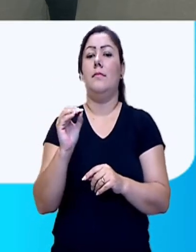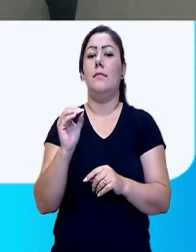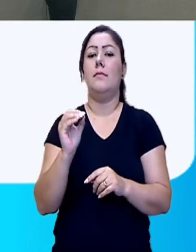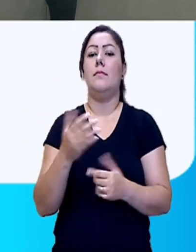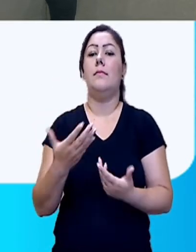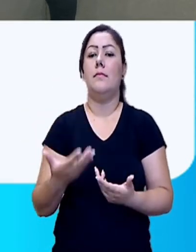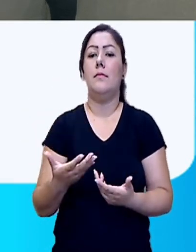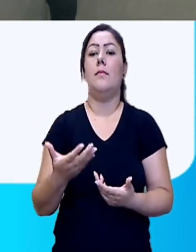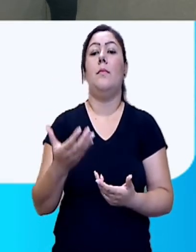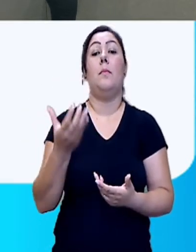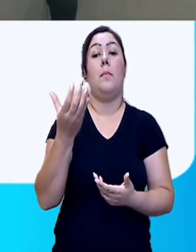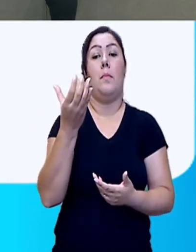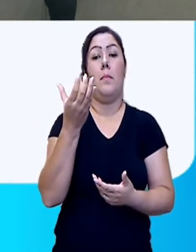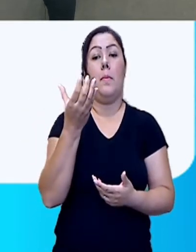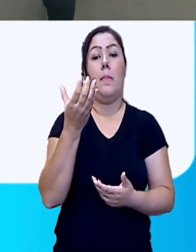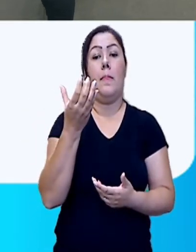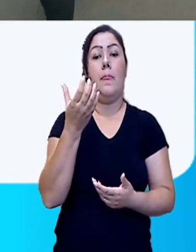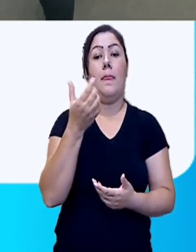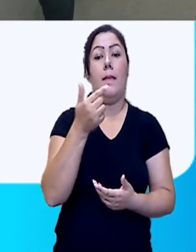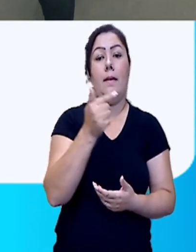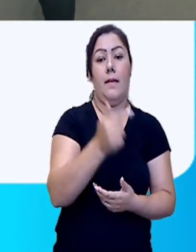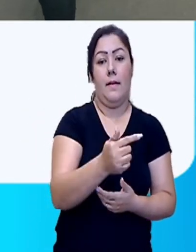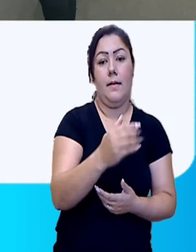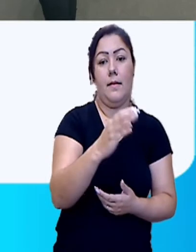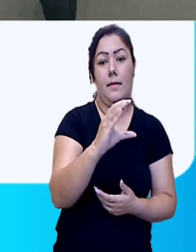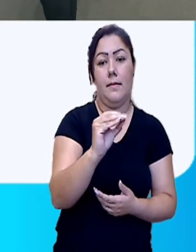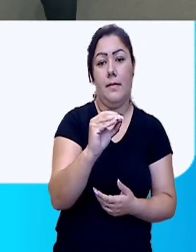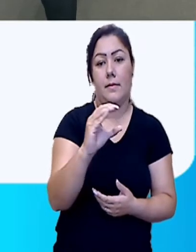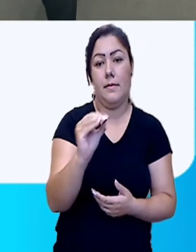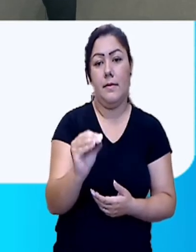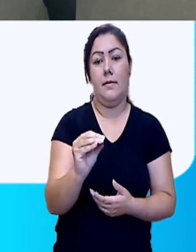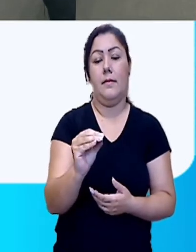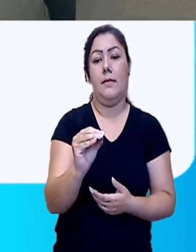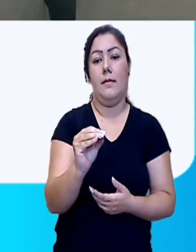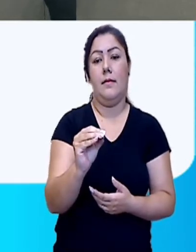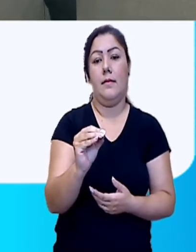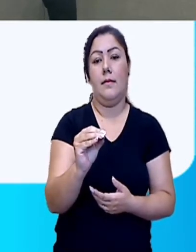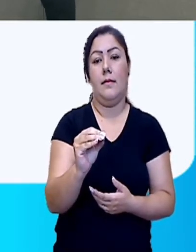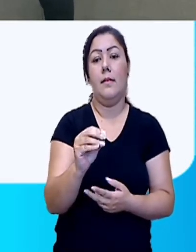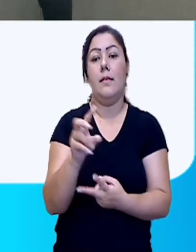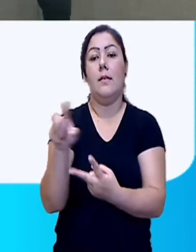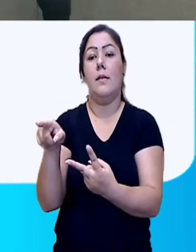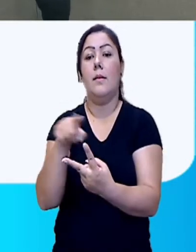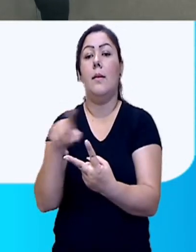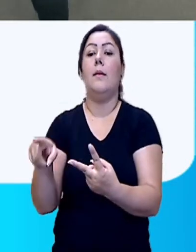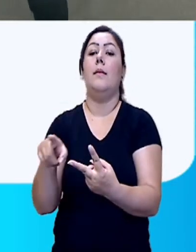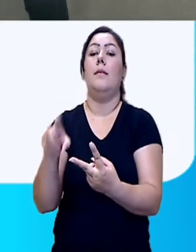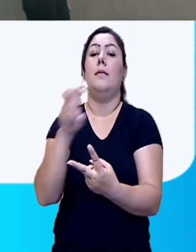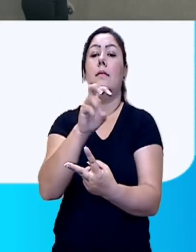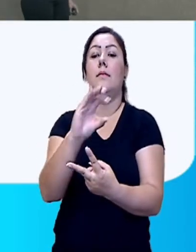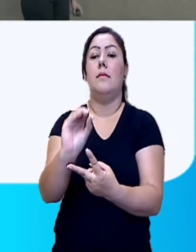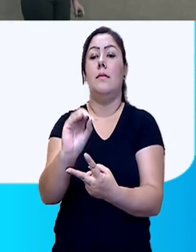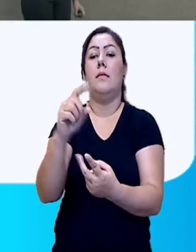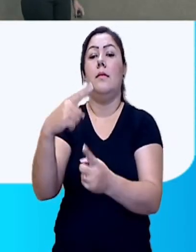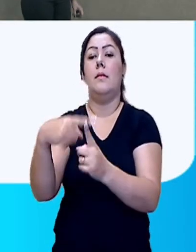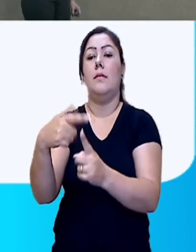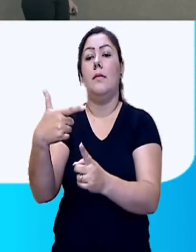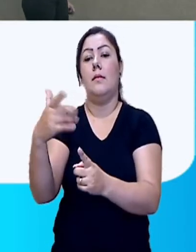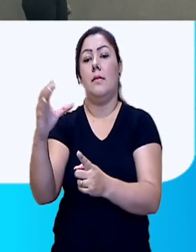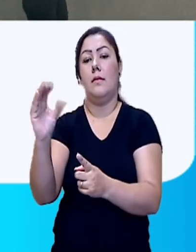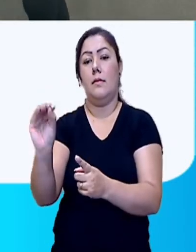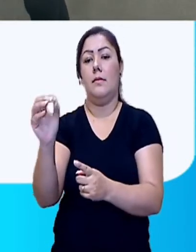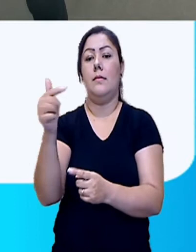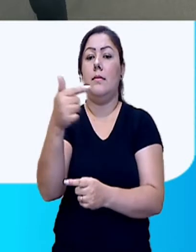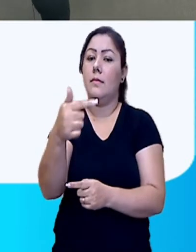400, 600, 700 e 70. Aqui,